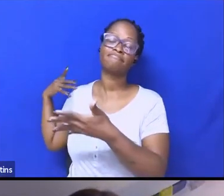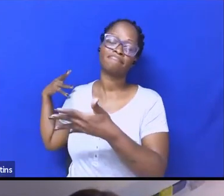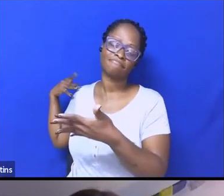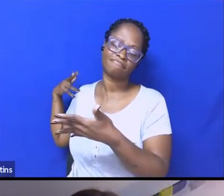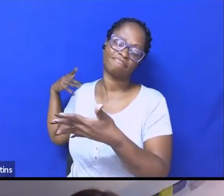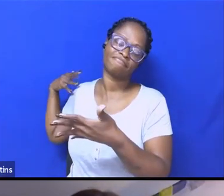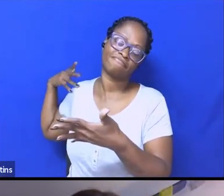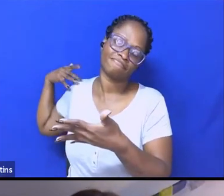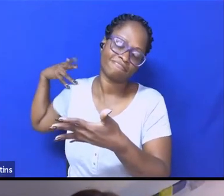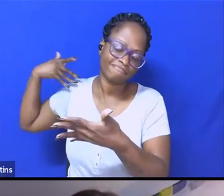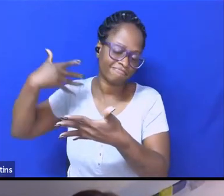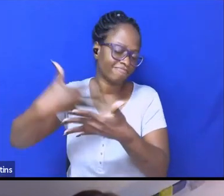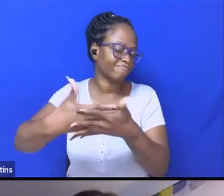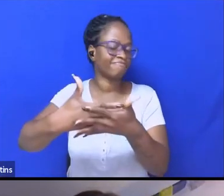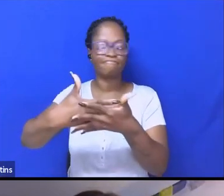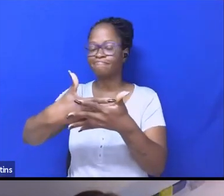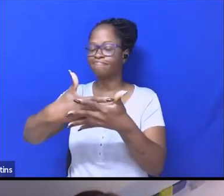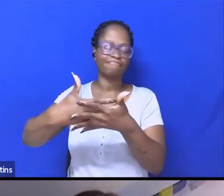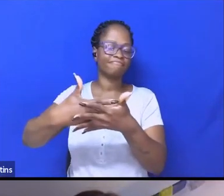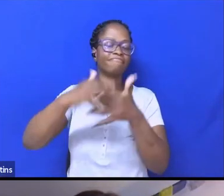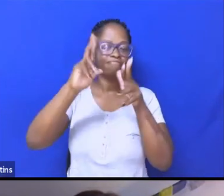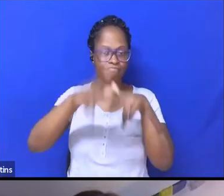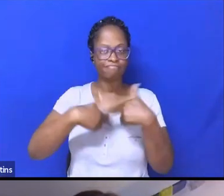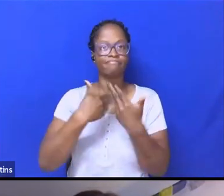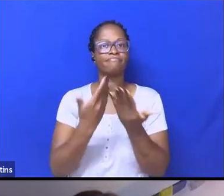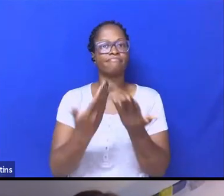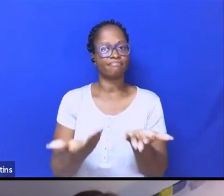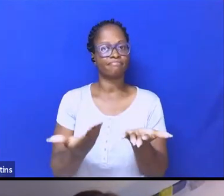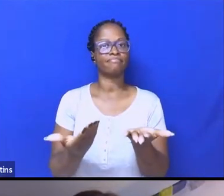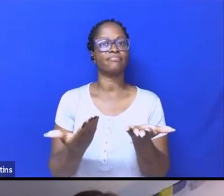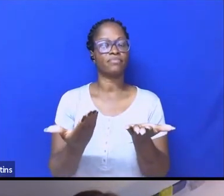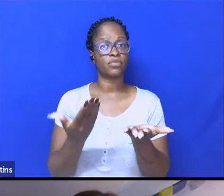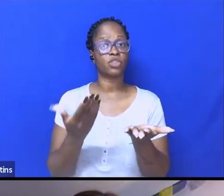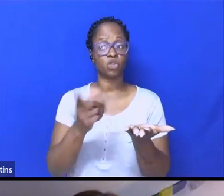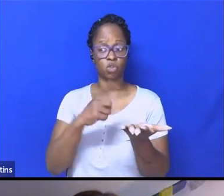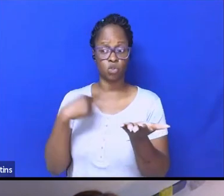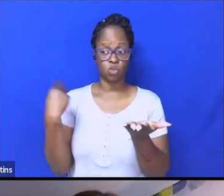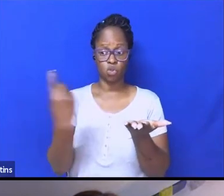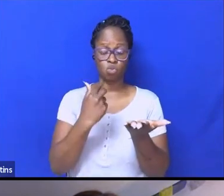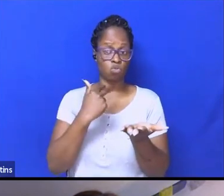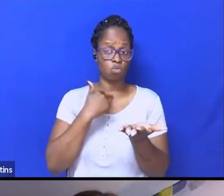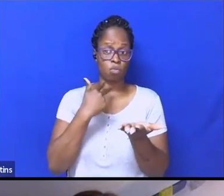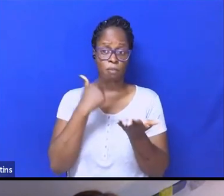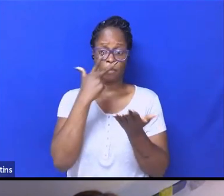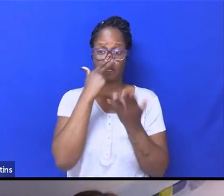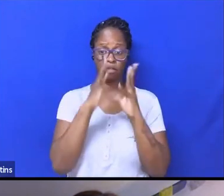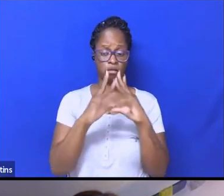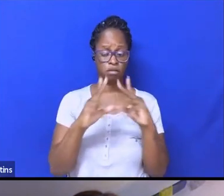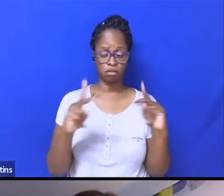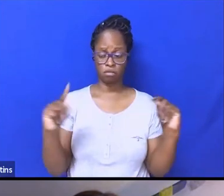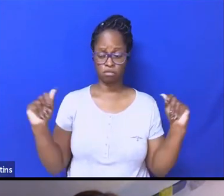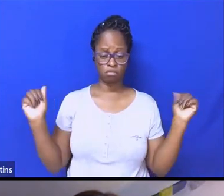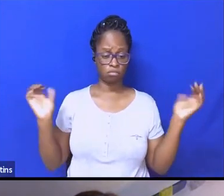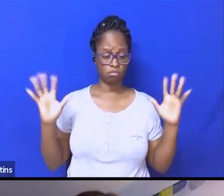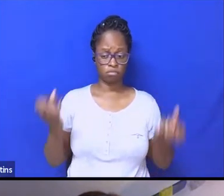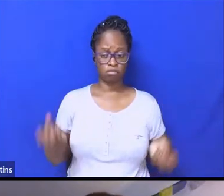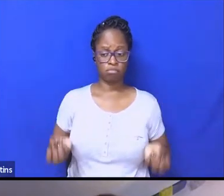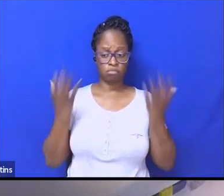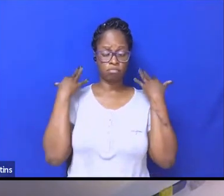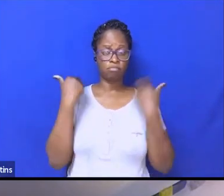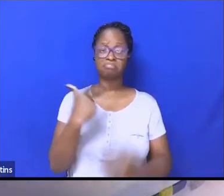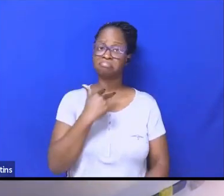como ineludible mas também acho que algo interessante que aconteceu e que em general